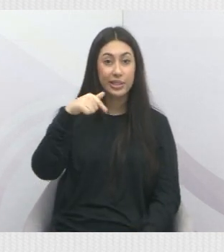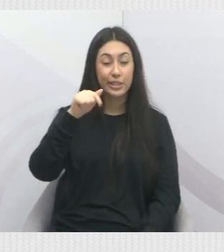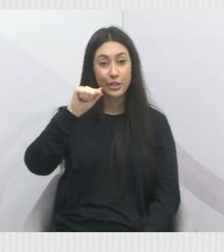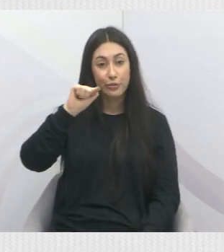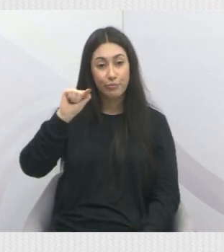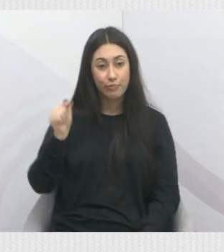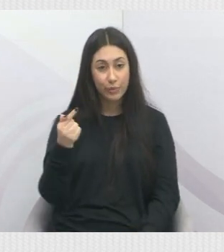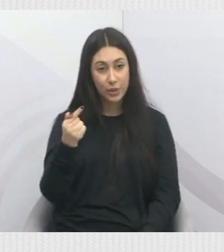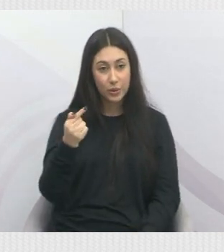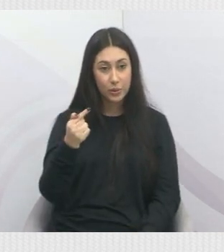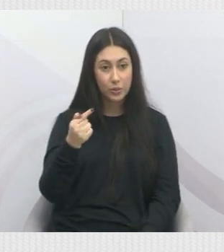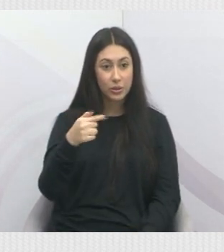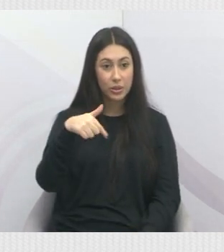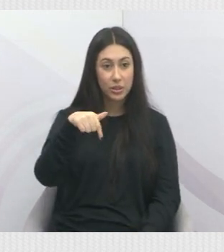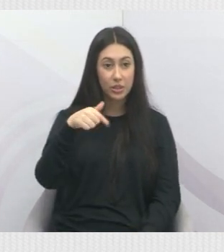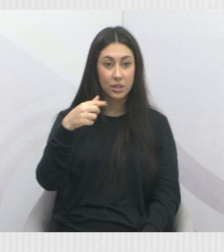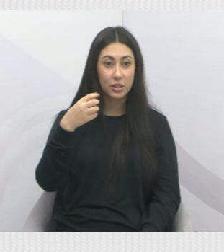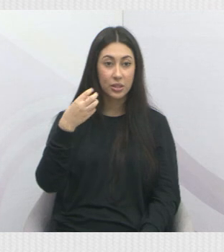1.017.728,34.